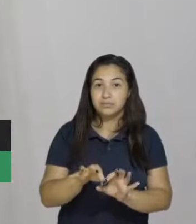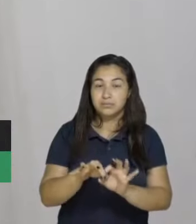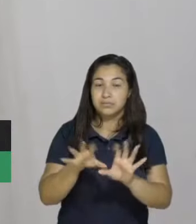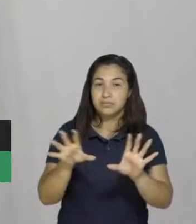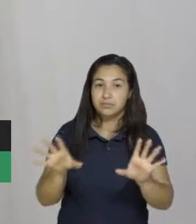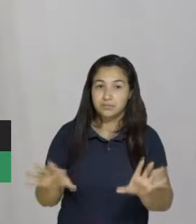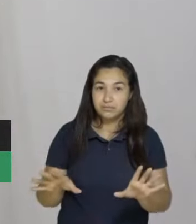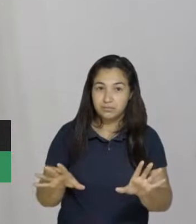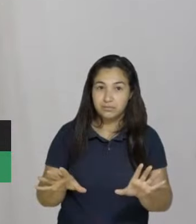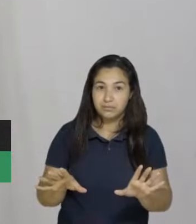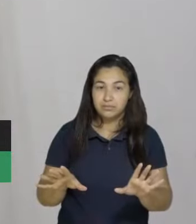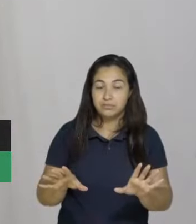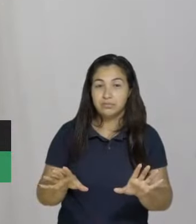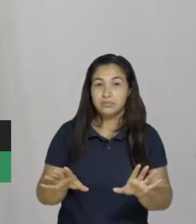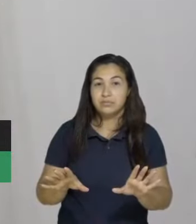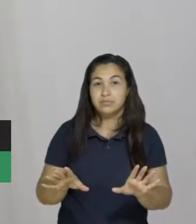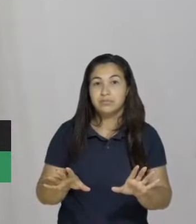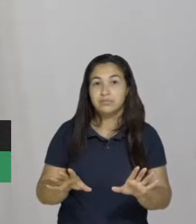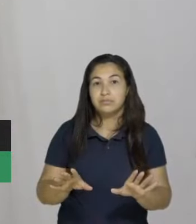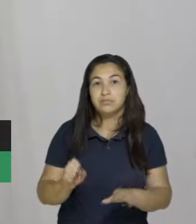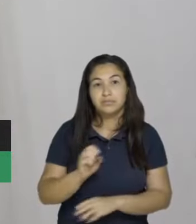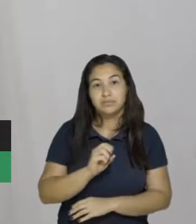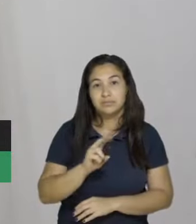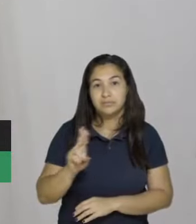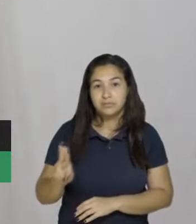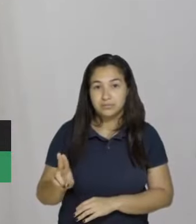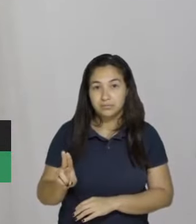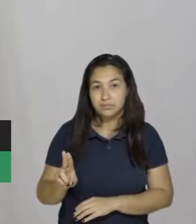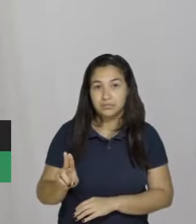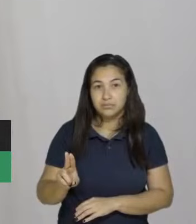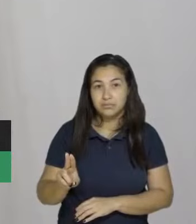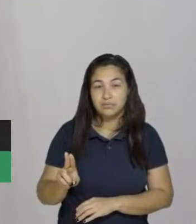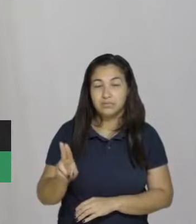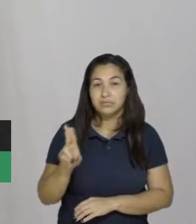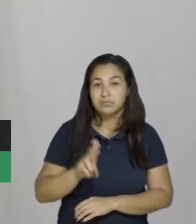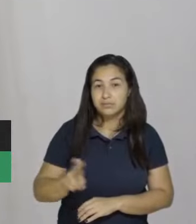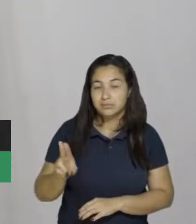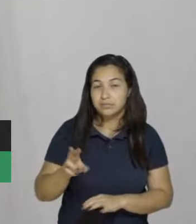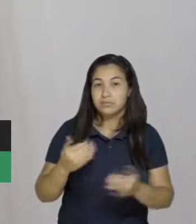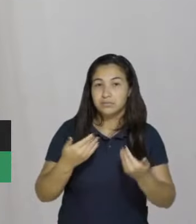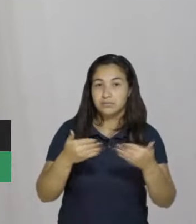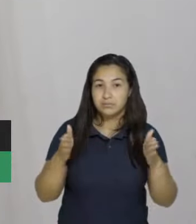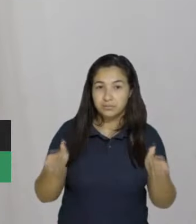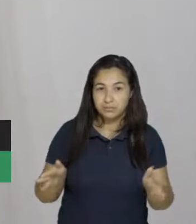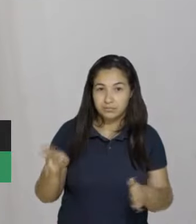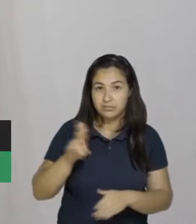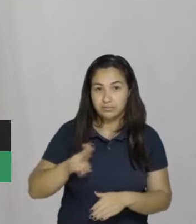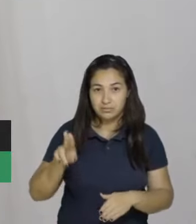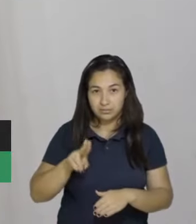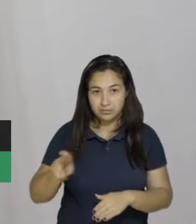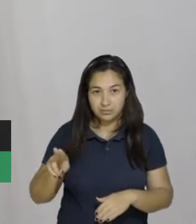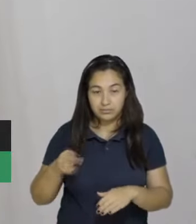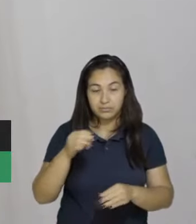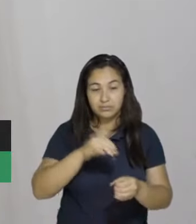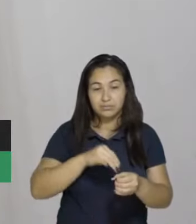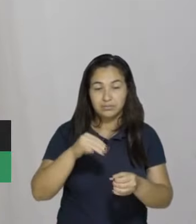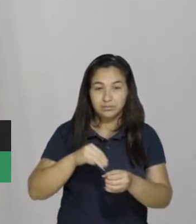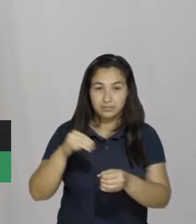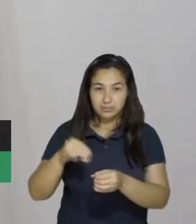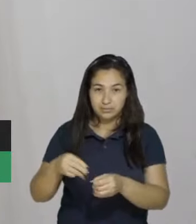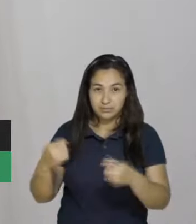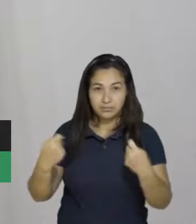de alvará de habite-se ou de alvará de funcionamento pelos municípios, fica condicionado ao cumprimento